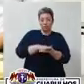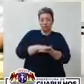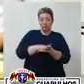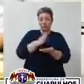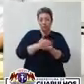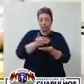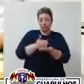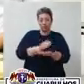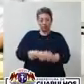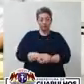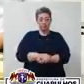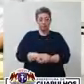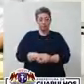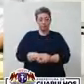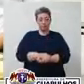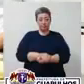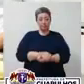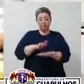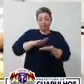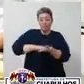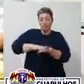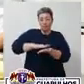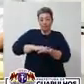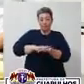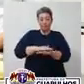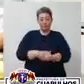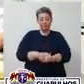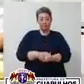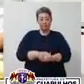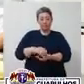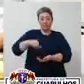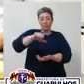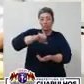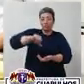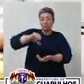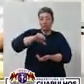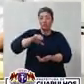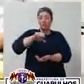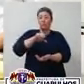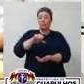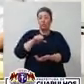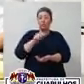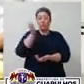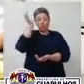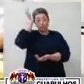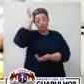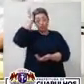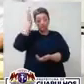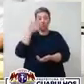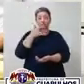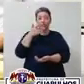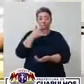Vem com a primeira parte aí do bolo. Aperta bem. E é importante agora dar essa